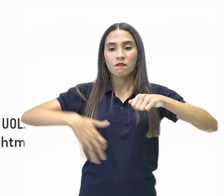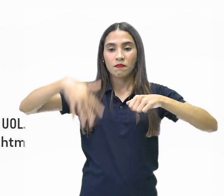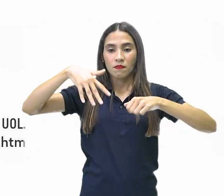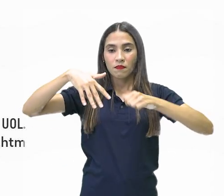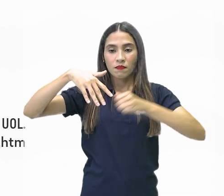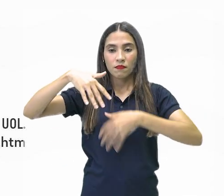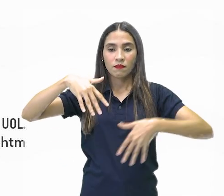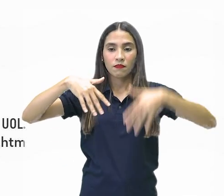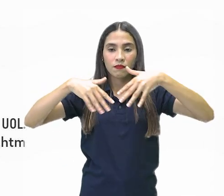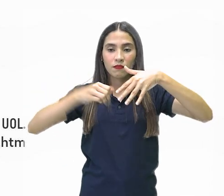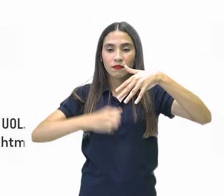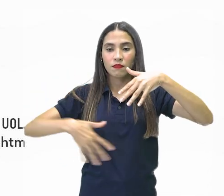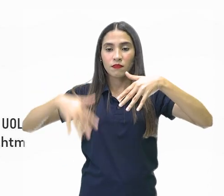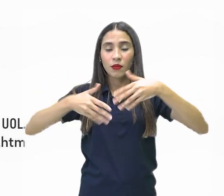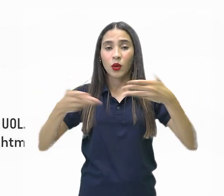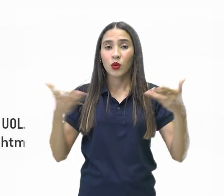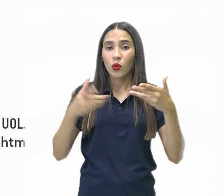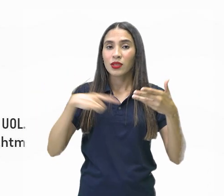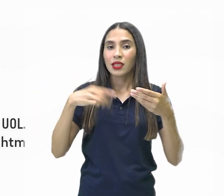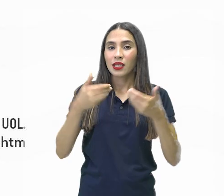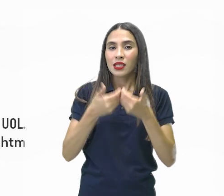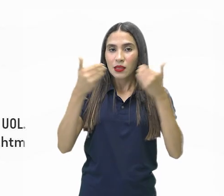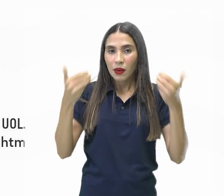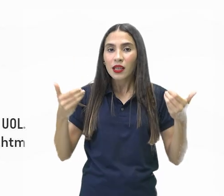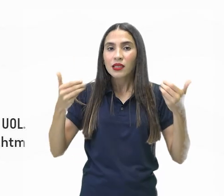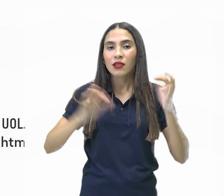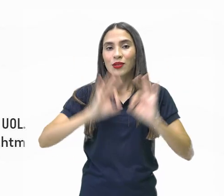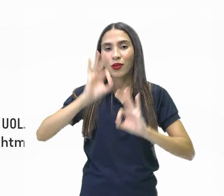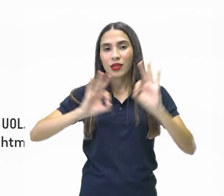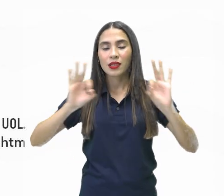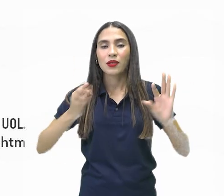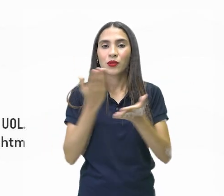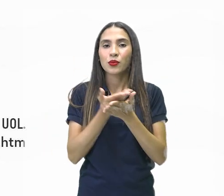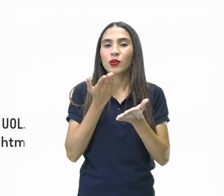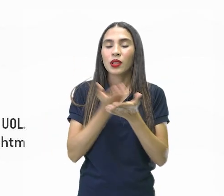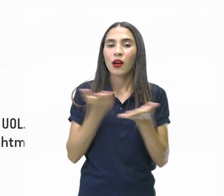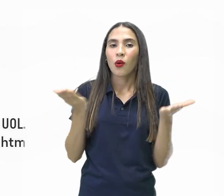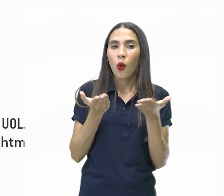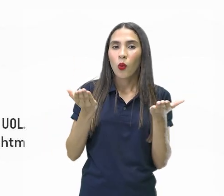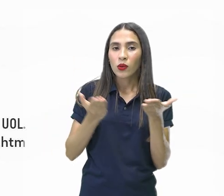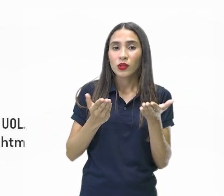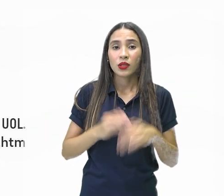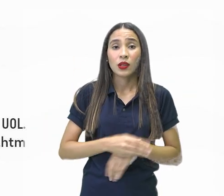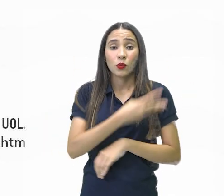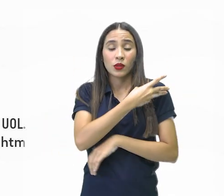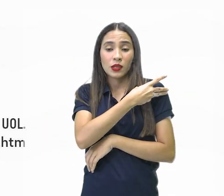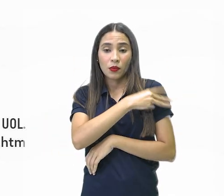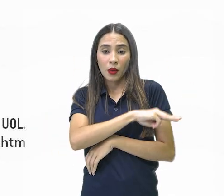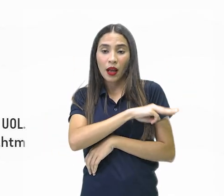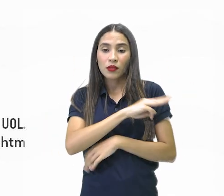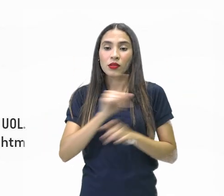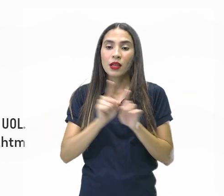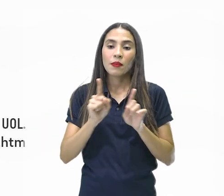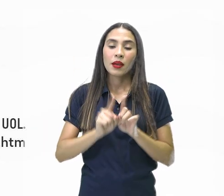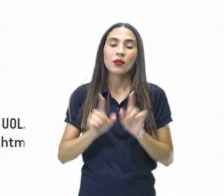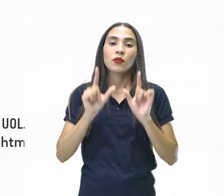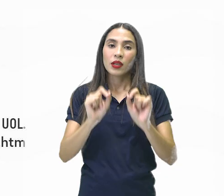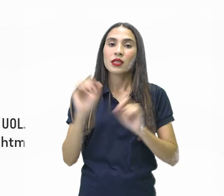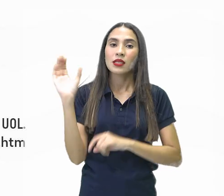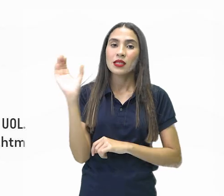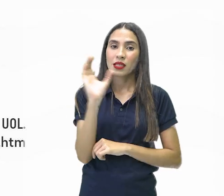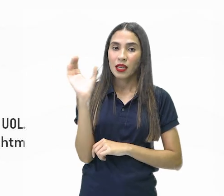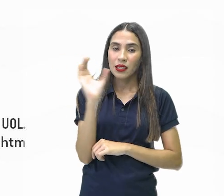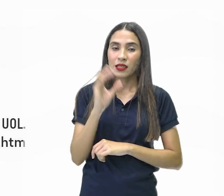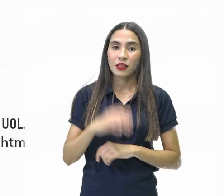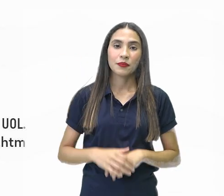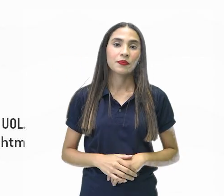dividindo. E a gente tem essa divisão hoje, basicamente, o que a gente estuda no ensino médio sobre